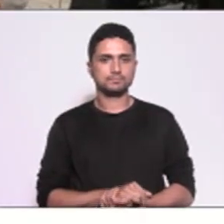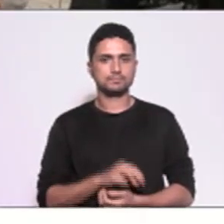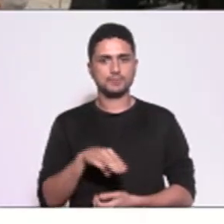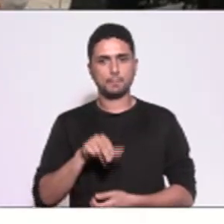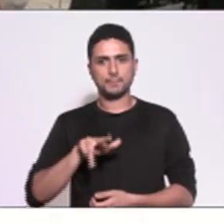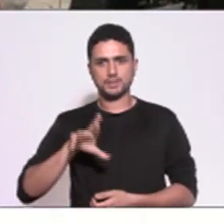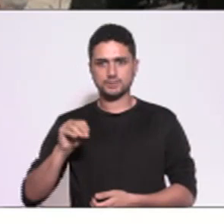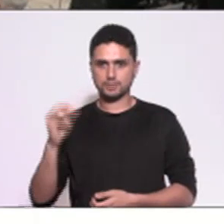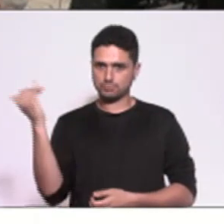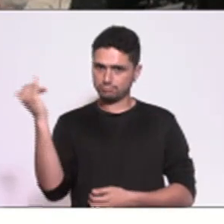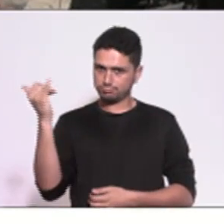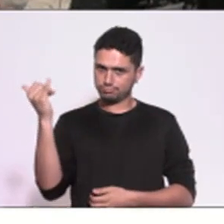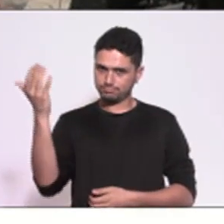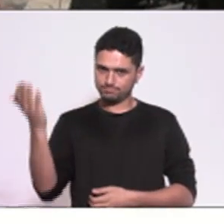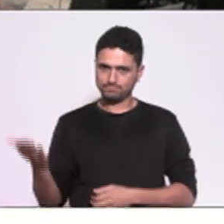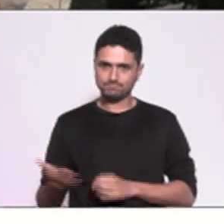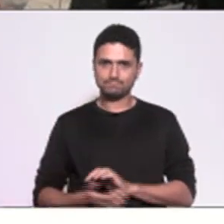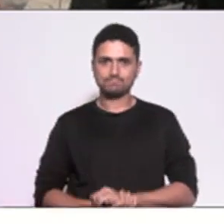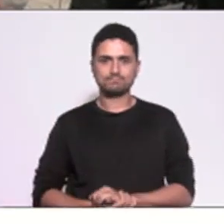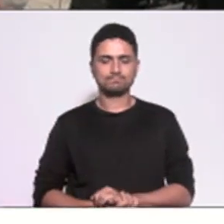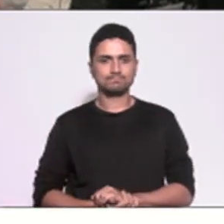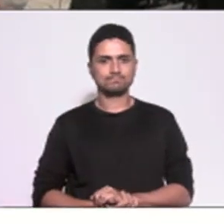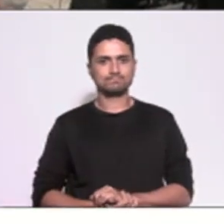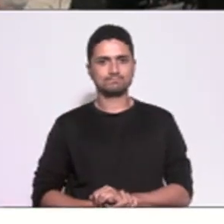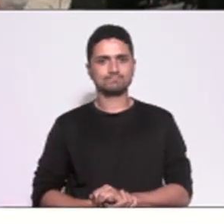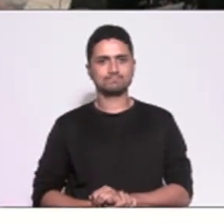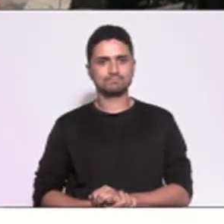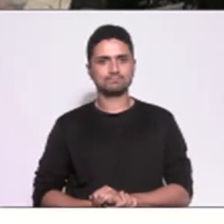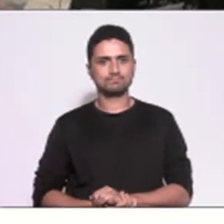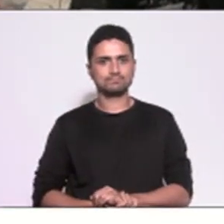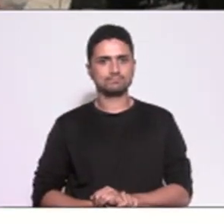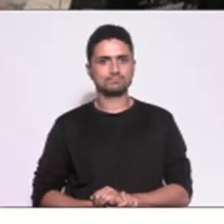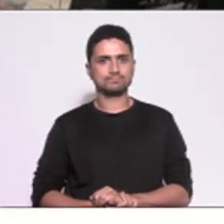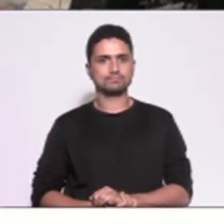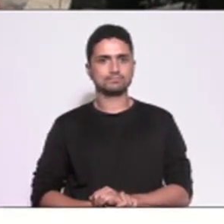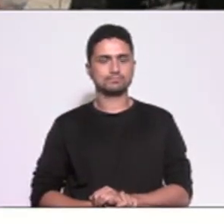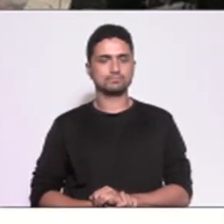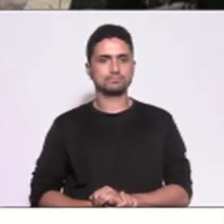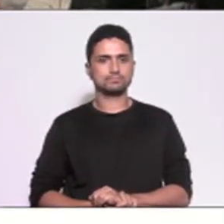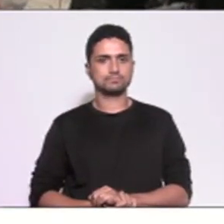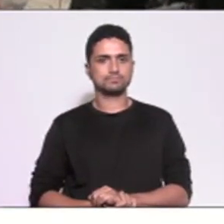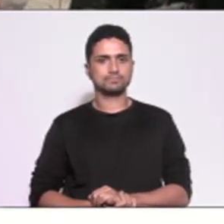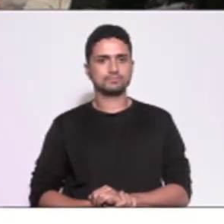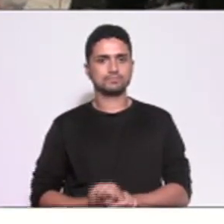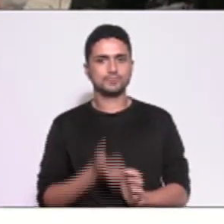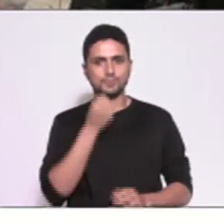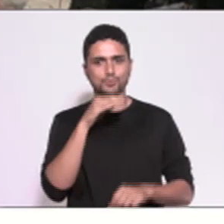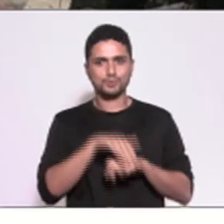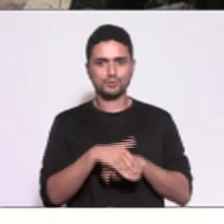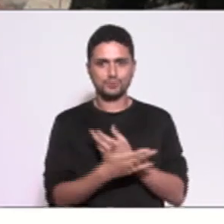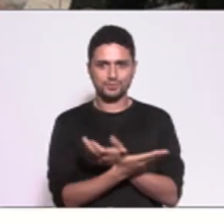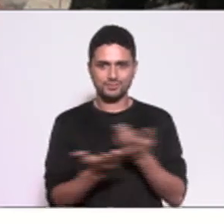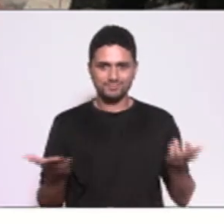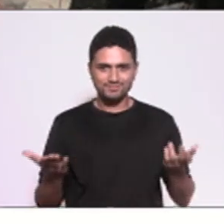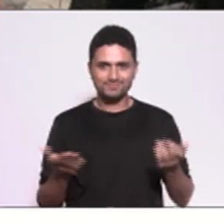Marcelo Ará. Vereador, fica à vontade. Boa noite a todos.